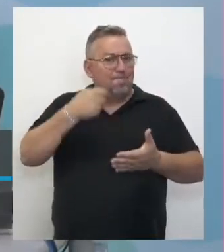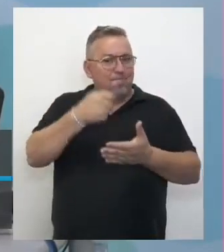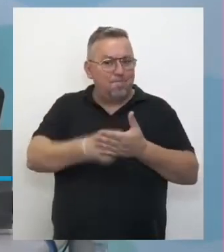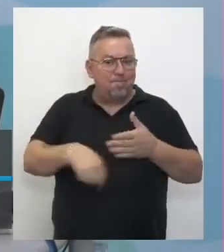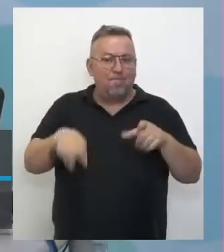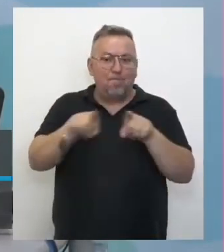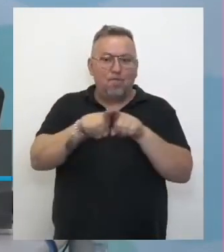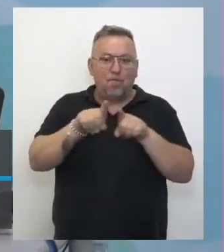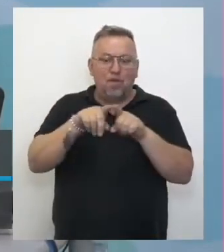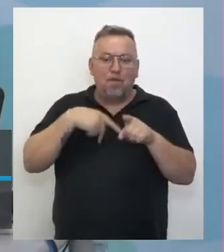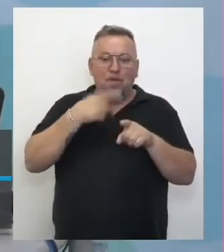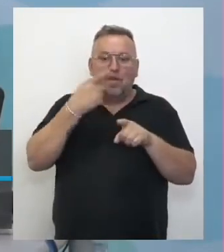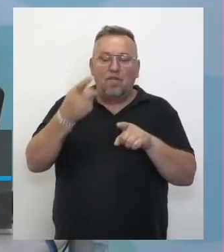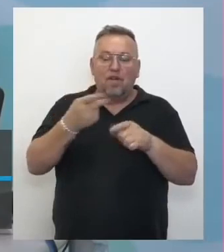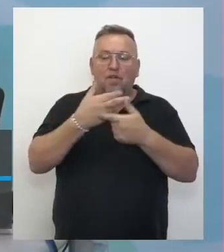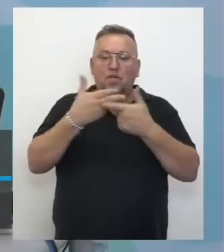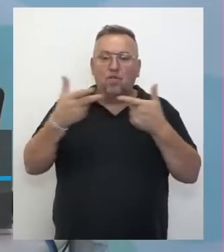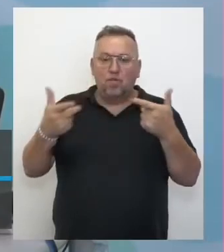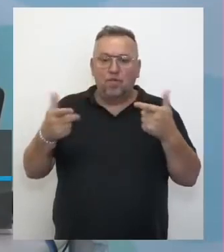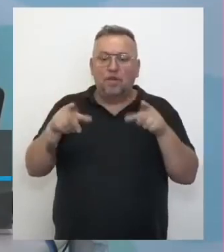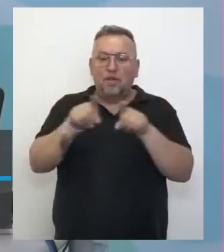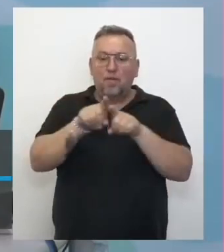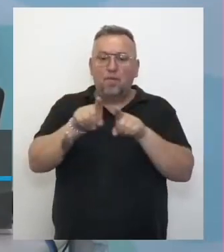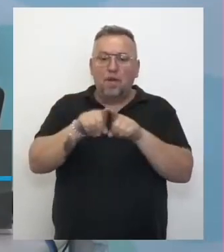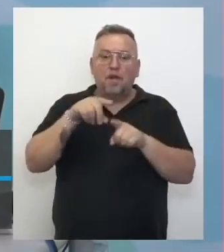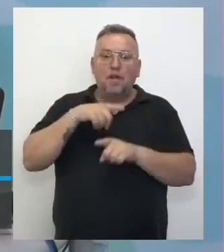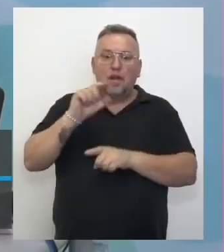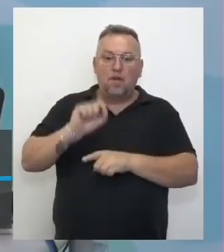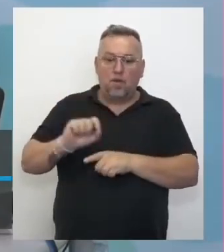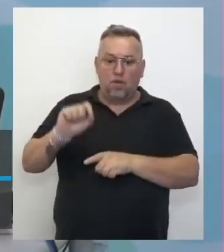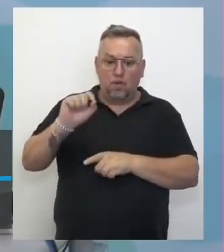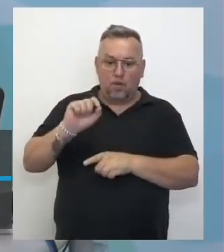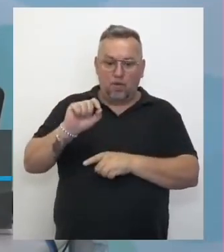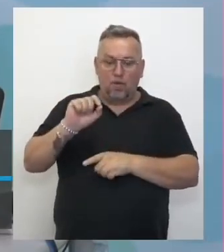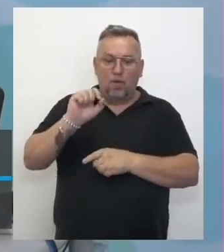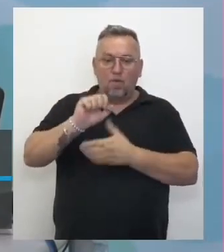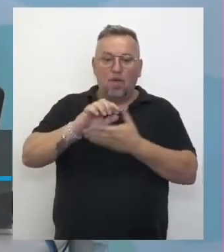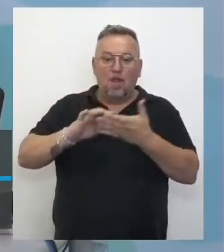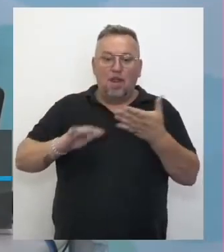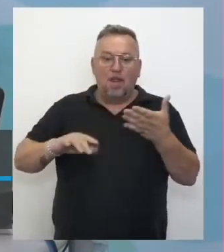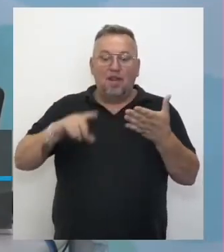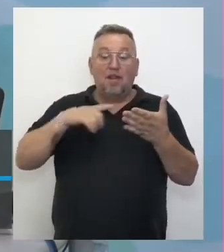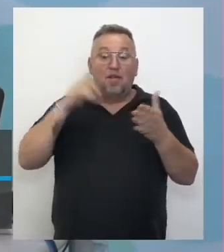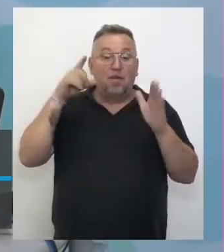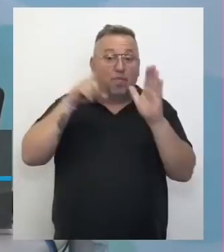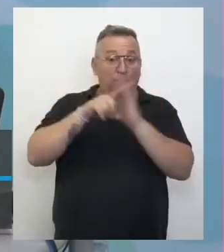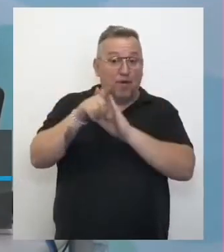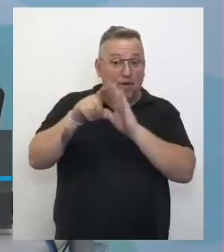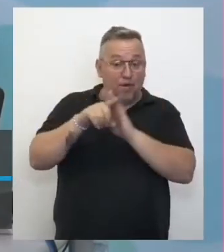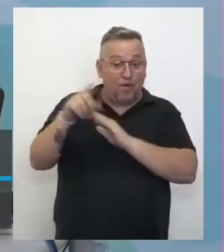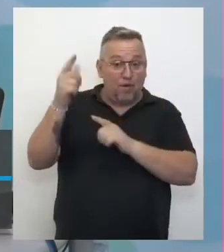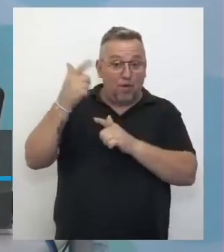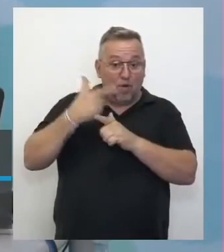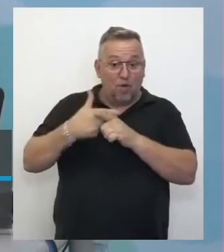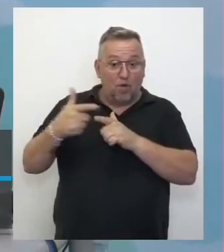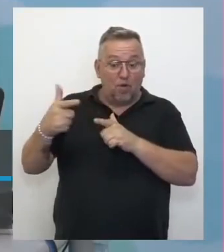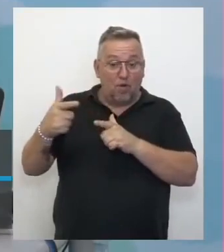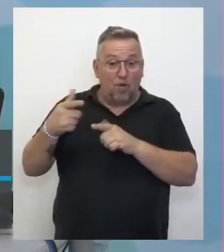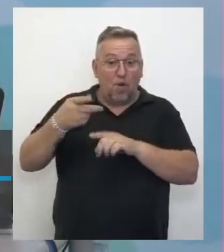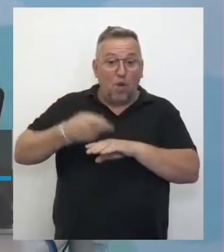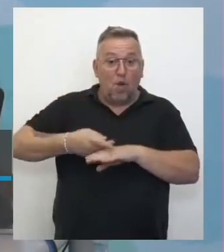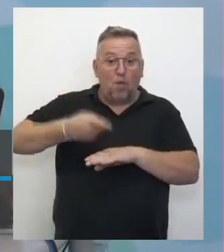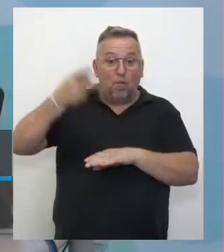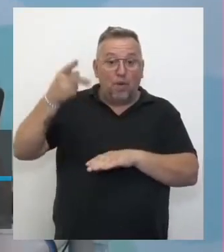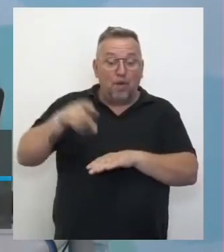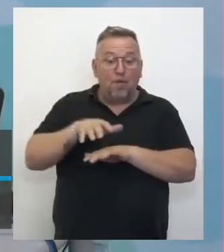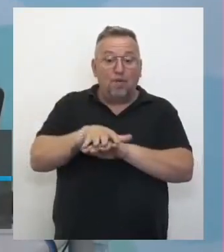falando sobre os modalizadores, entra nessa questão. E uma das atividades tem uma pergunta lá sobre o prêmio Jabuti. E eu